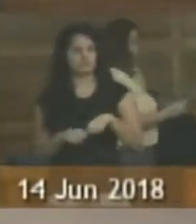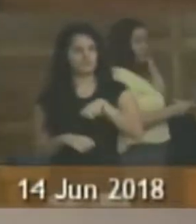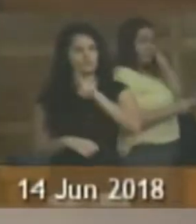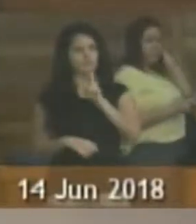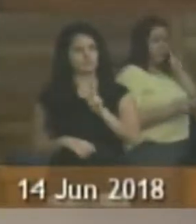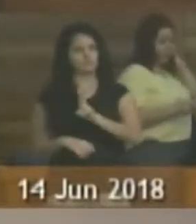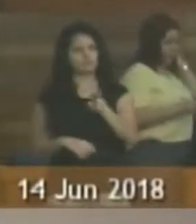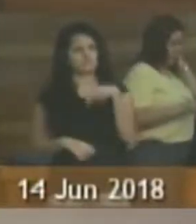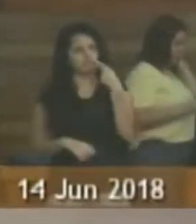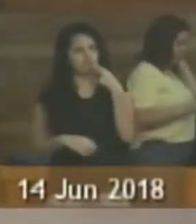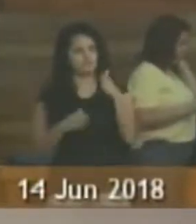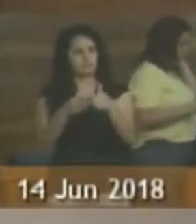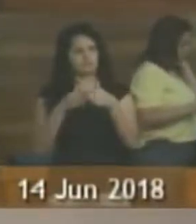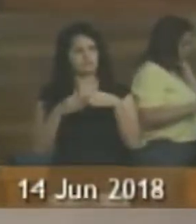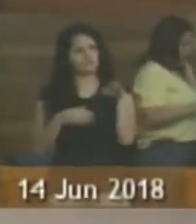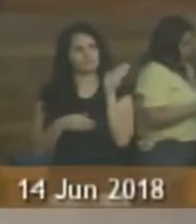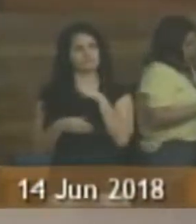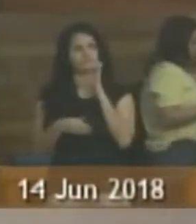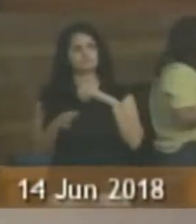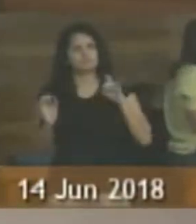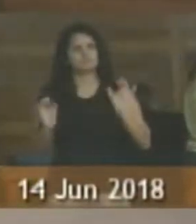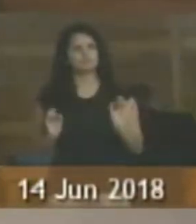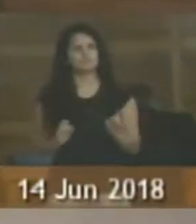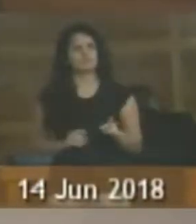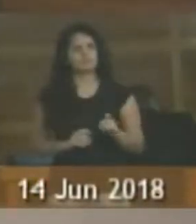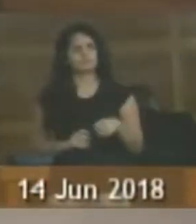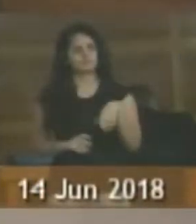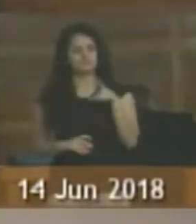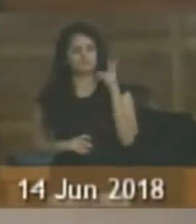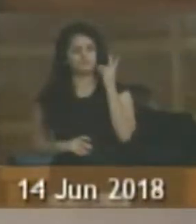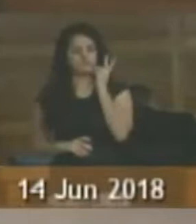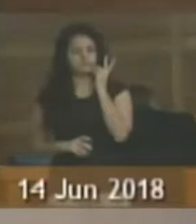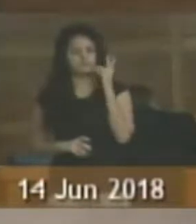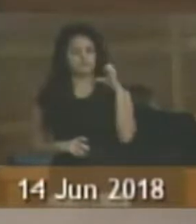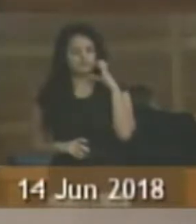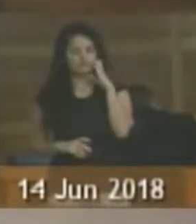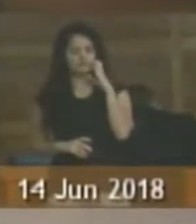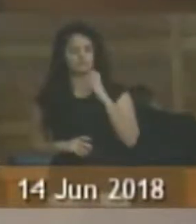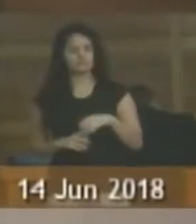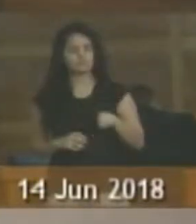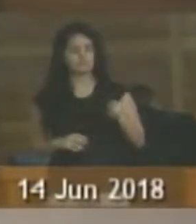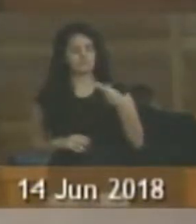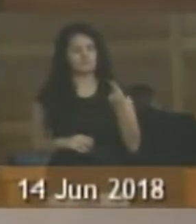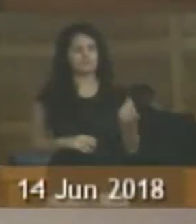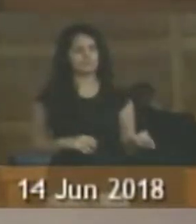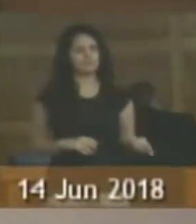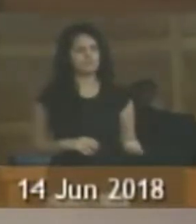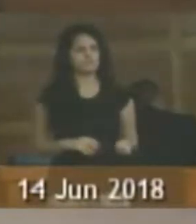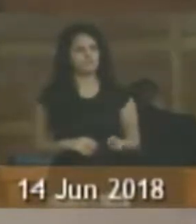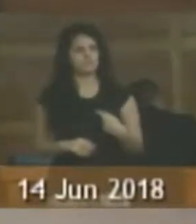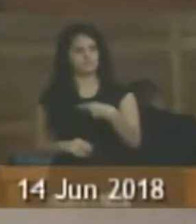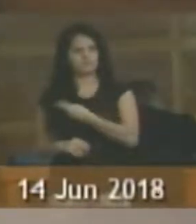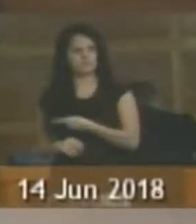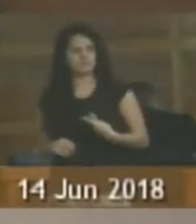pelo expediente, solicitando o regime de urgência simples, o vereador Canidé do Social. Após o expediente,